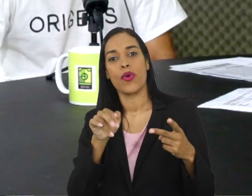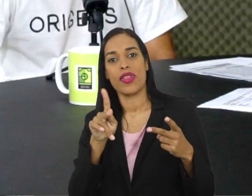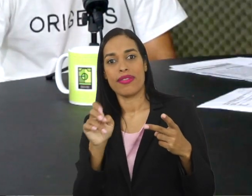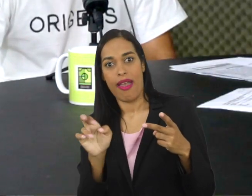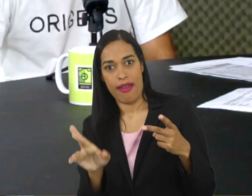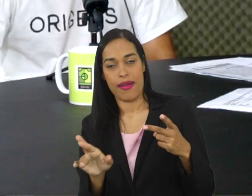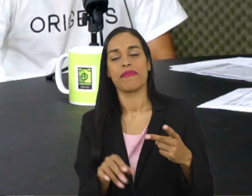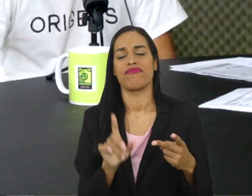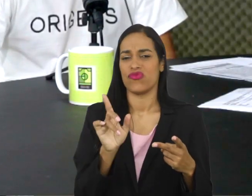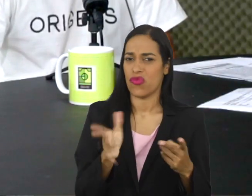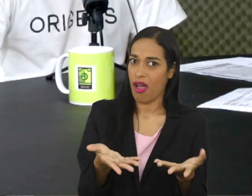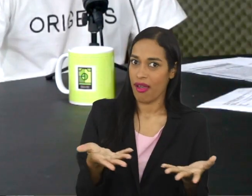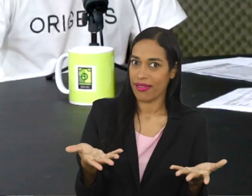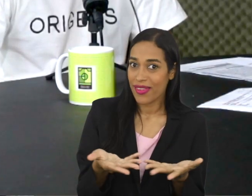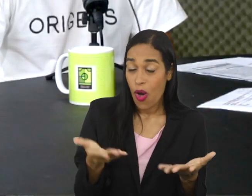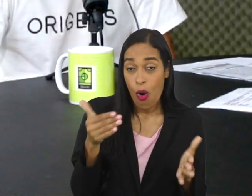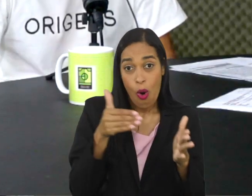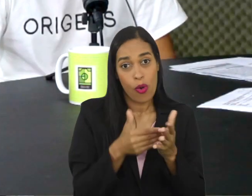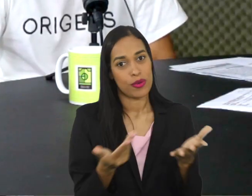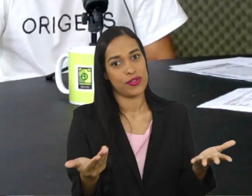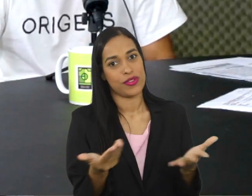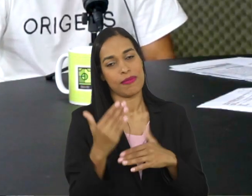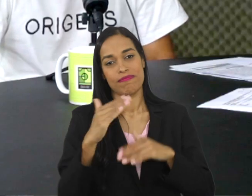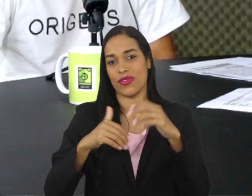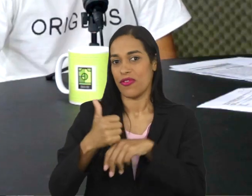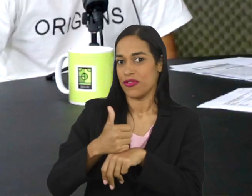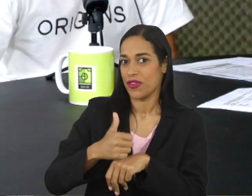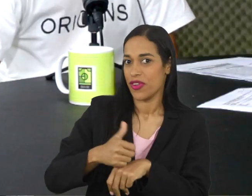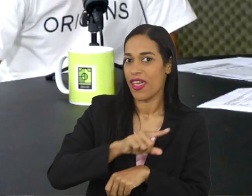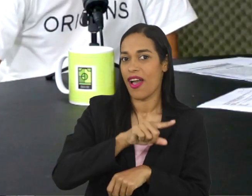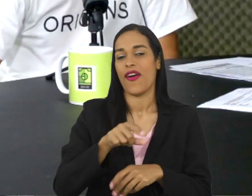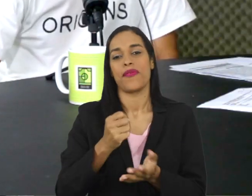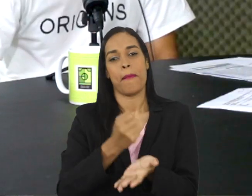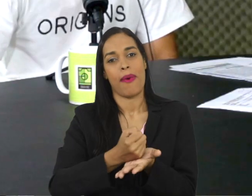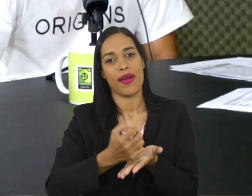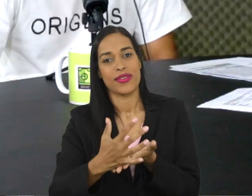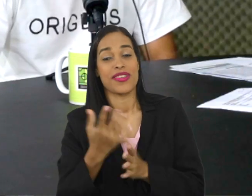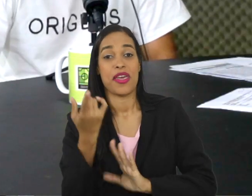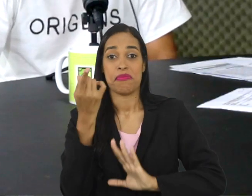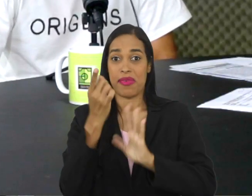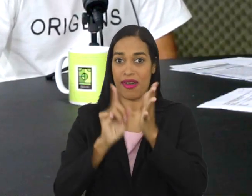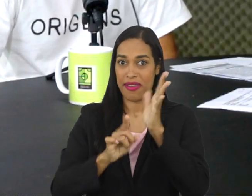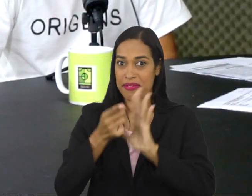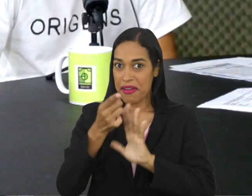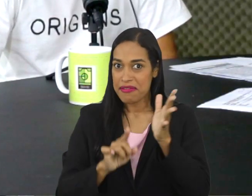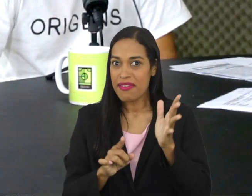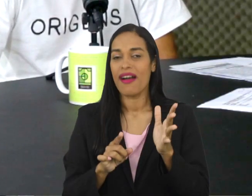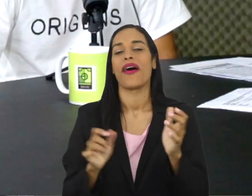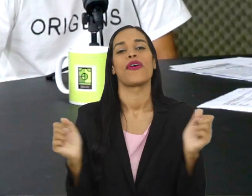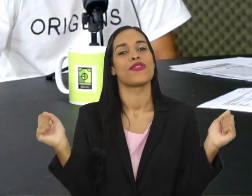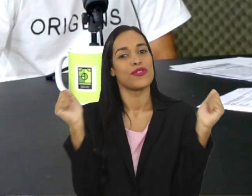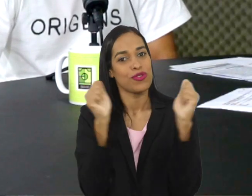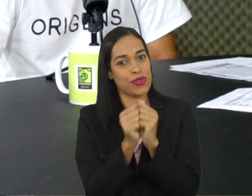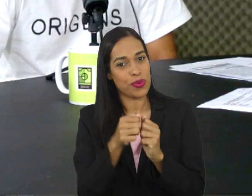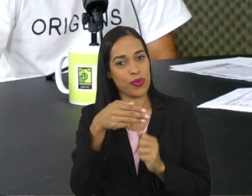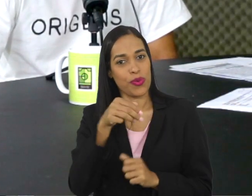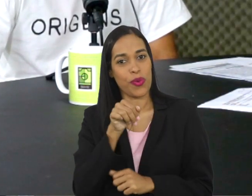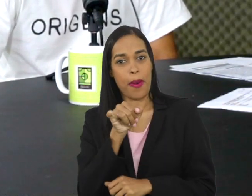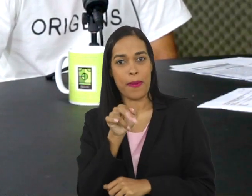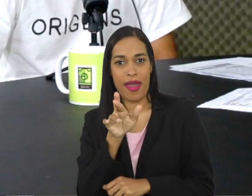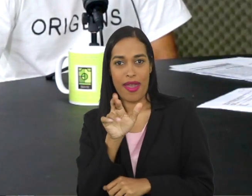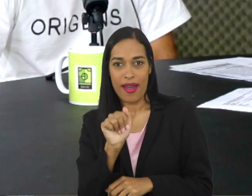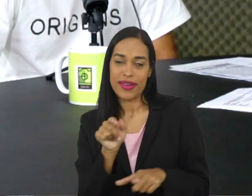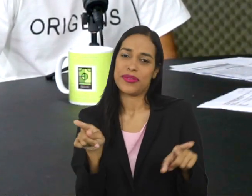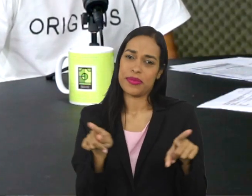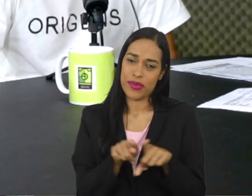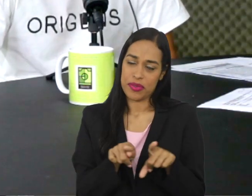já é profissional tocando aí, você tocou no Marco Zero, não é, Vitor? Foi no carnaval, pude estar com a Maiara, que eu também faço parte do